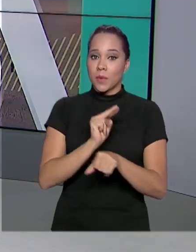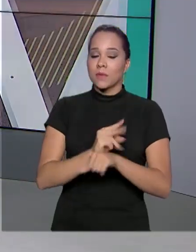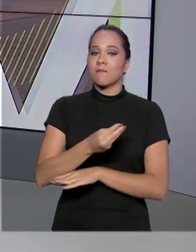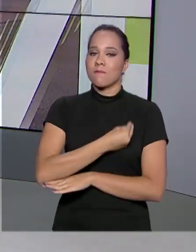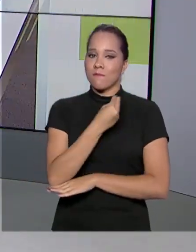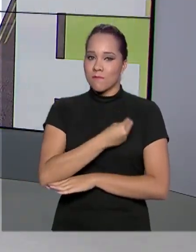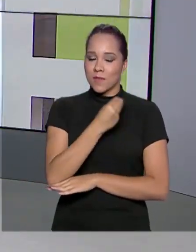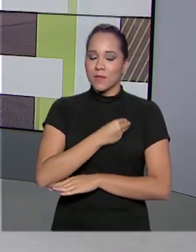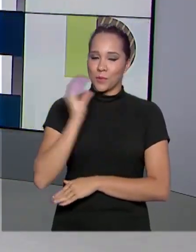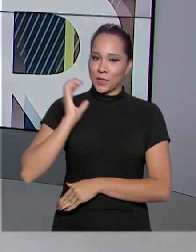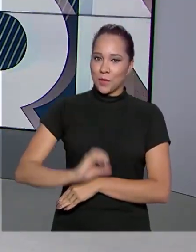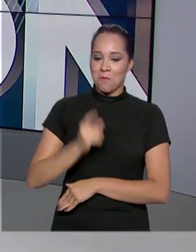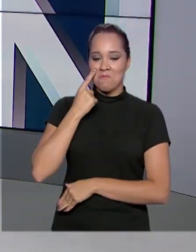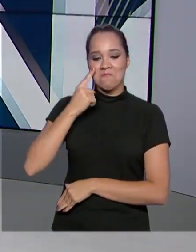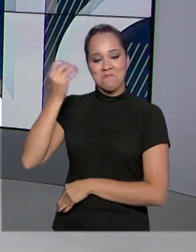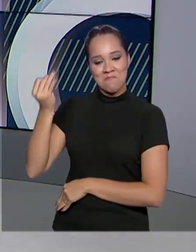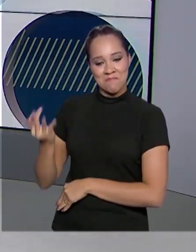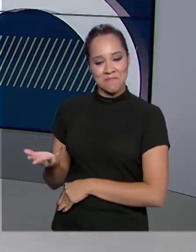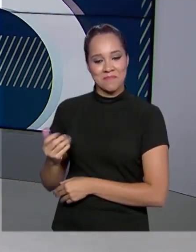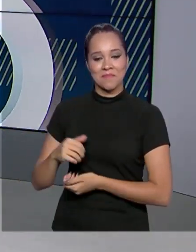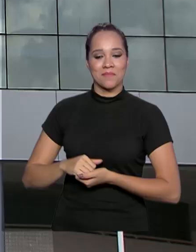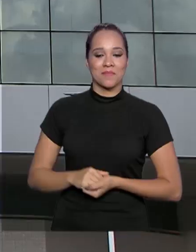cidadão. Confira na reportagem.